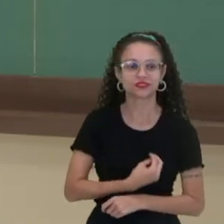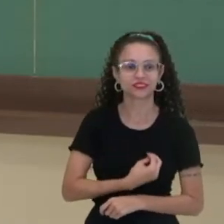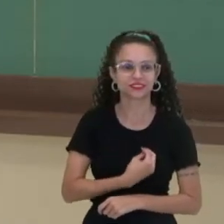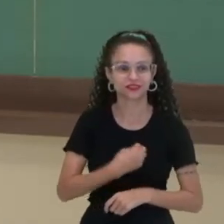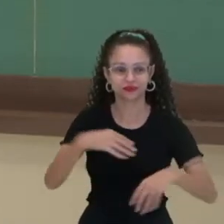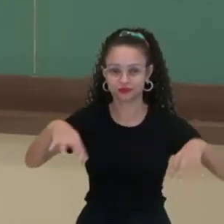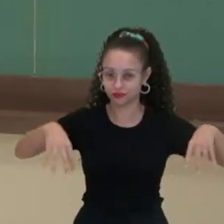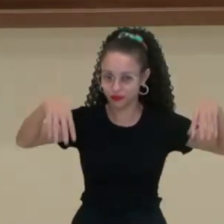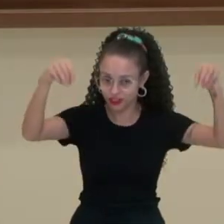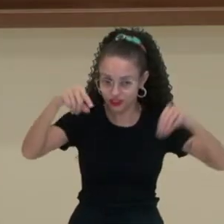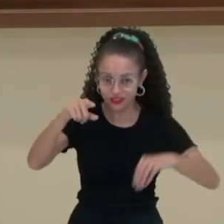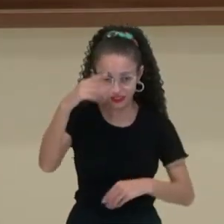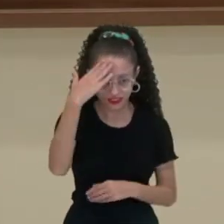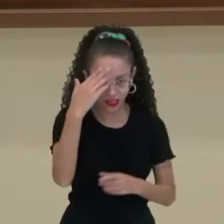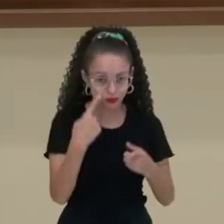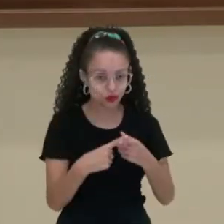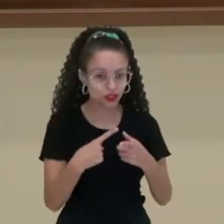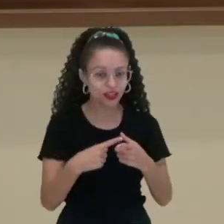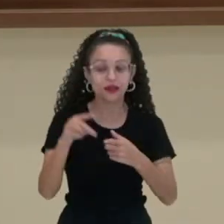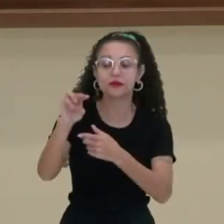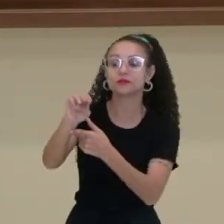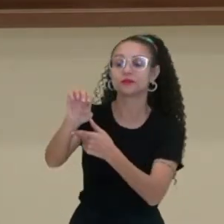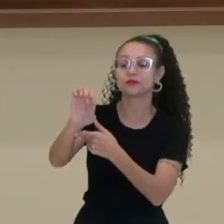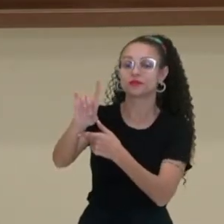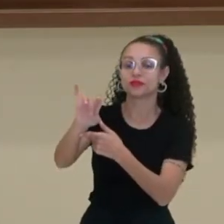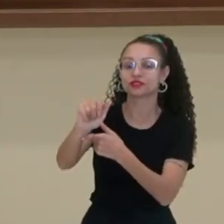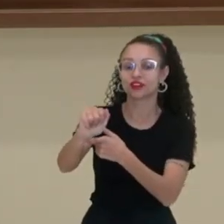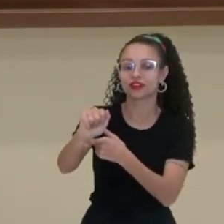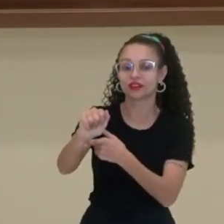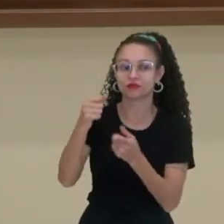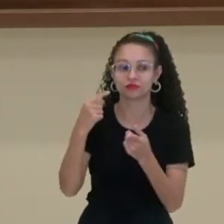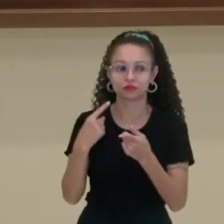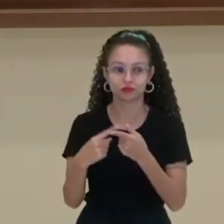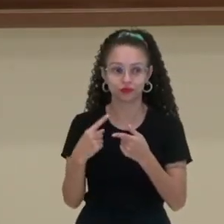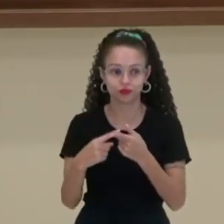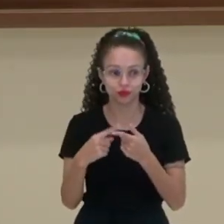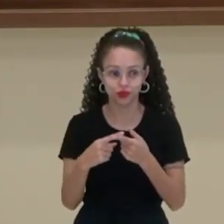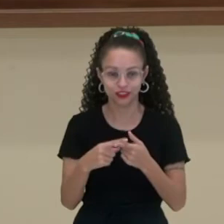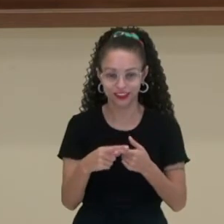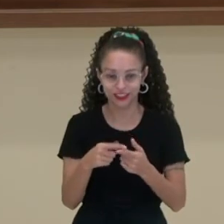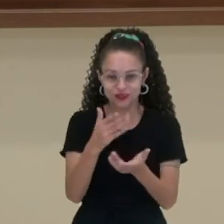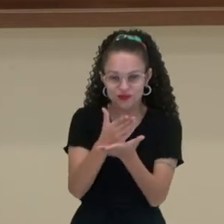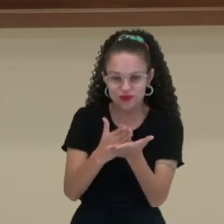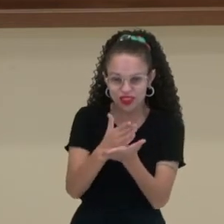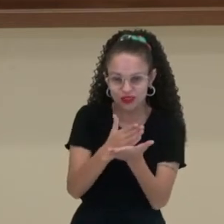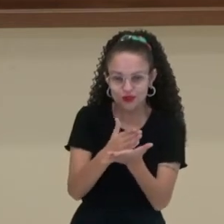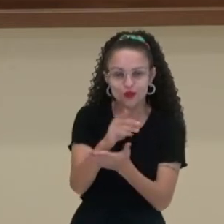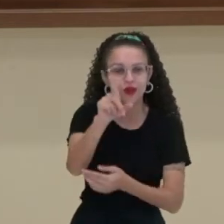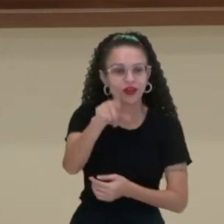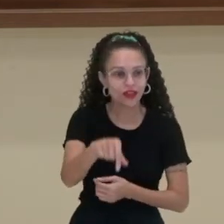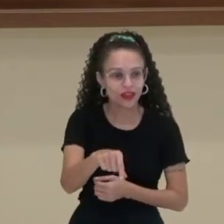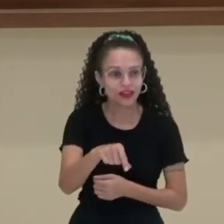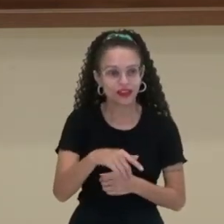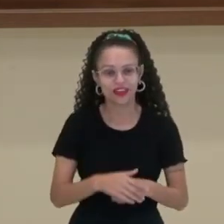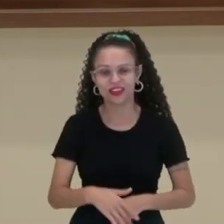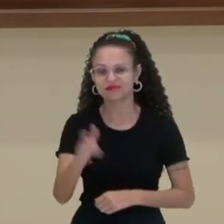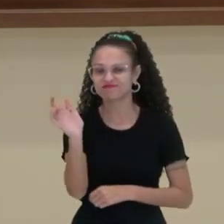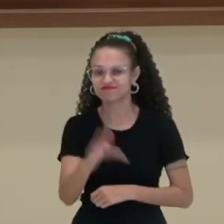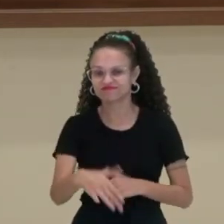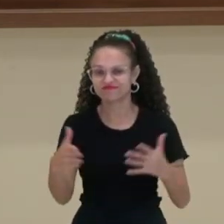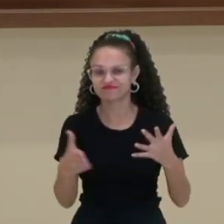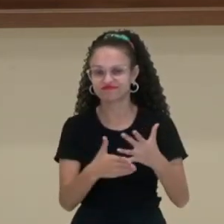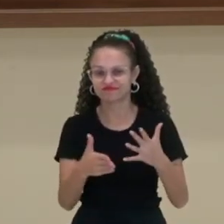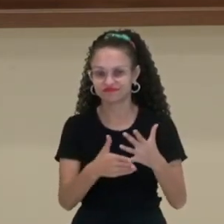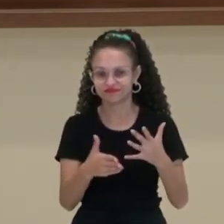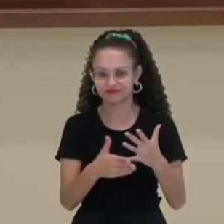média. E sabe por que Idade Média? Porque o que está no meio é o quê? Medíocre.